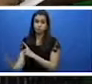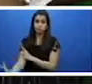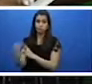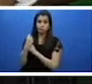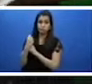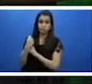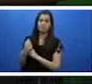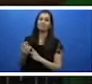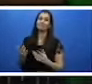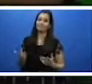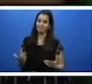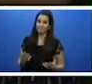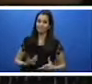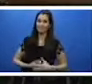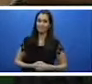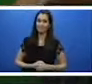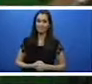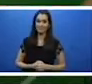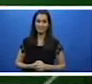De animais que querem pegá-la.